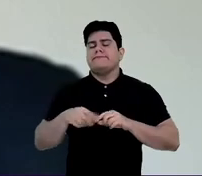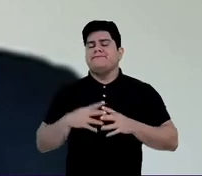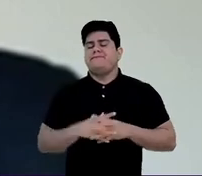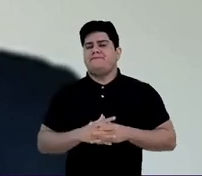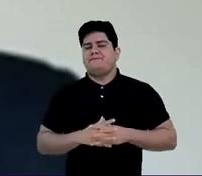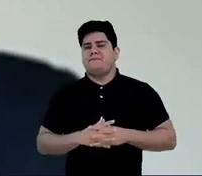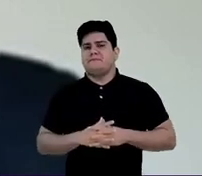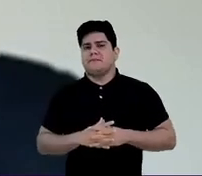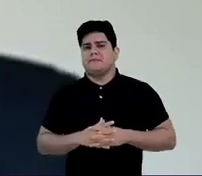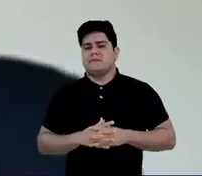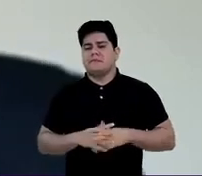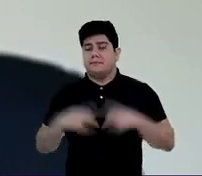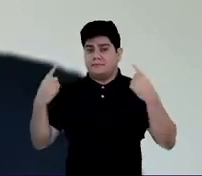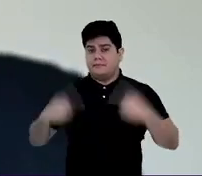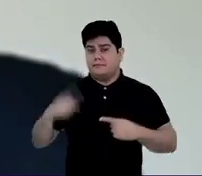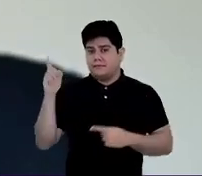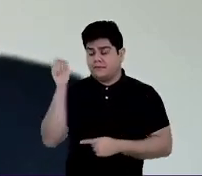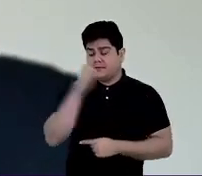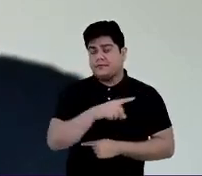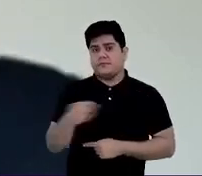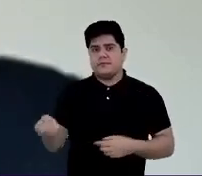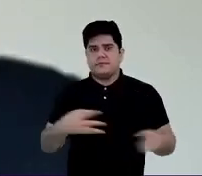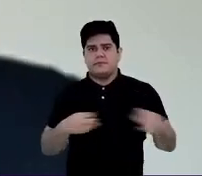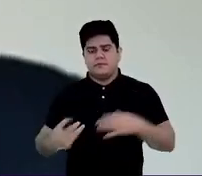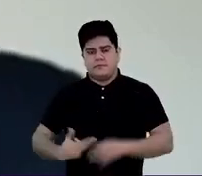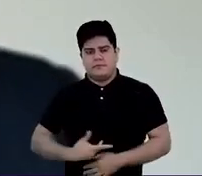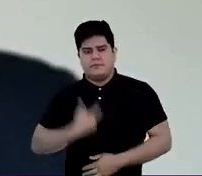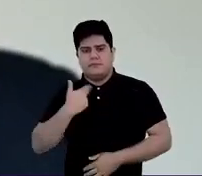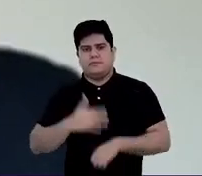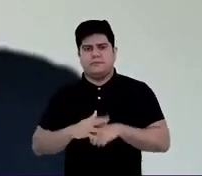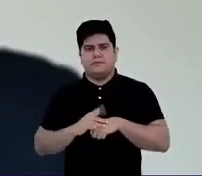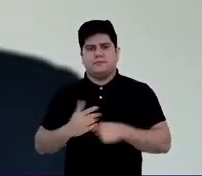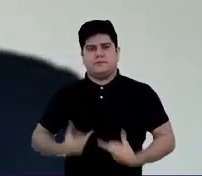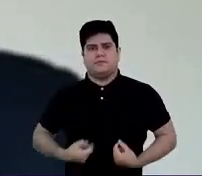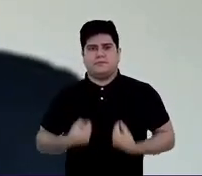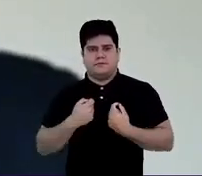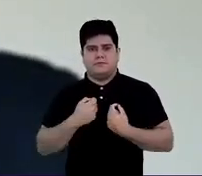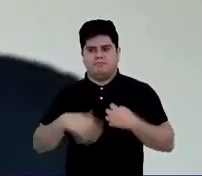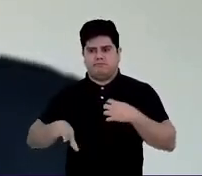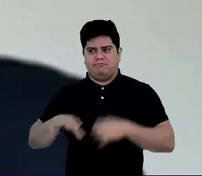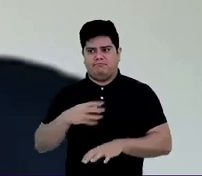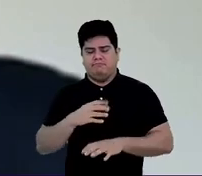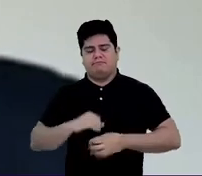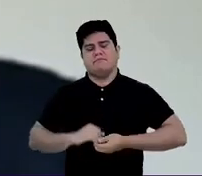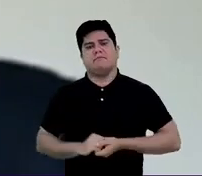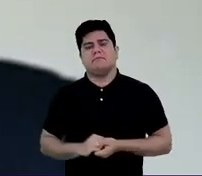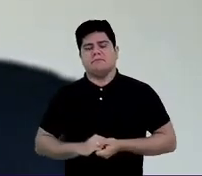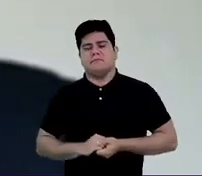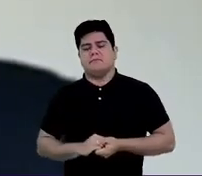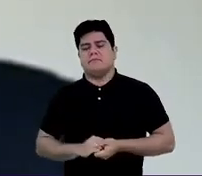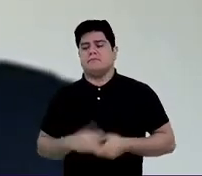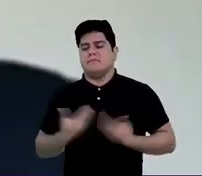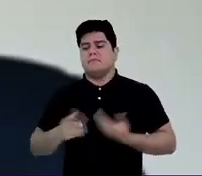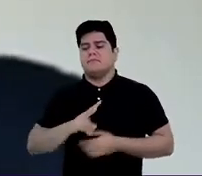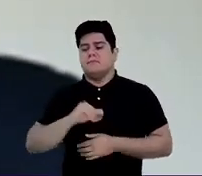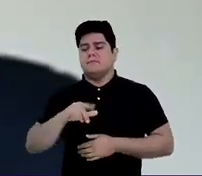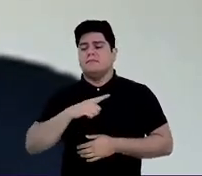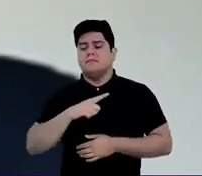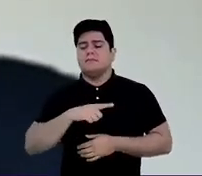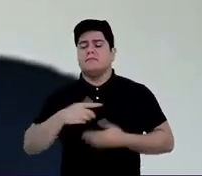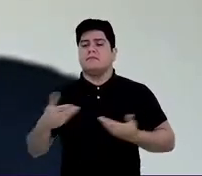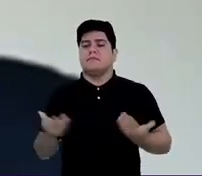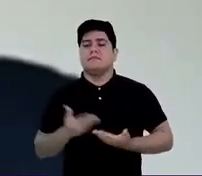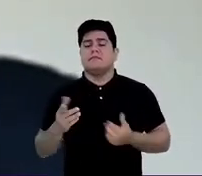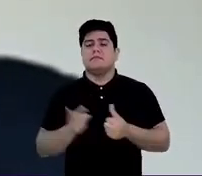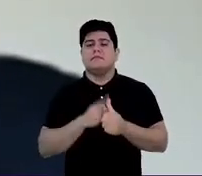sobre desafios e novidades da cirurgia oncológica. E aí a gente vai ter agora a